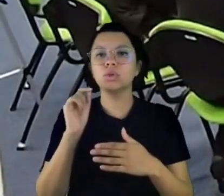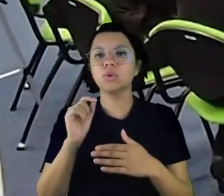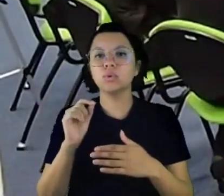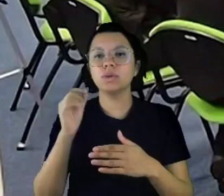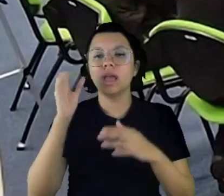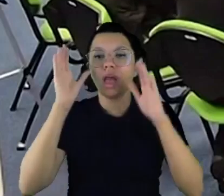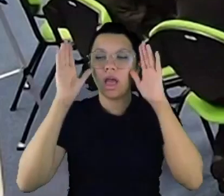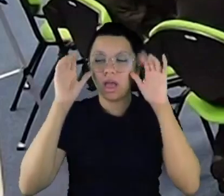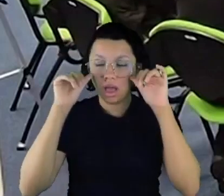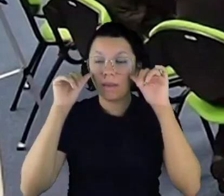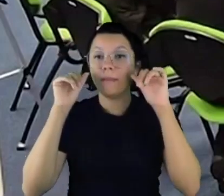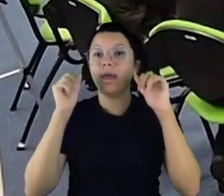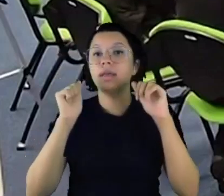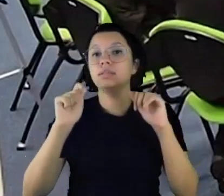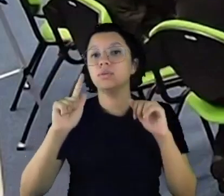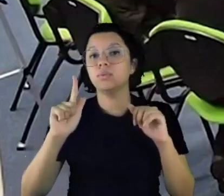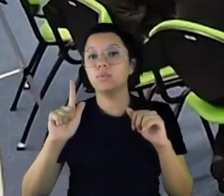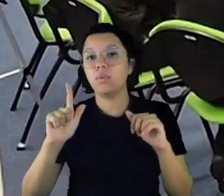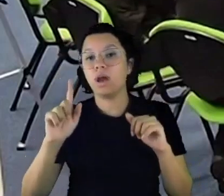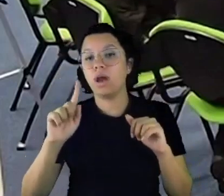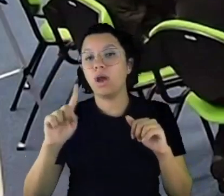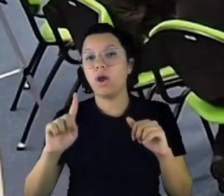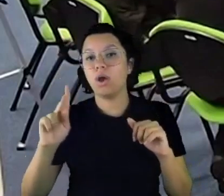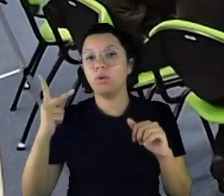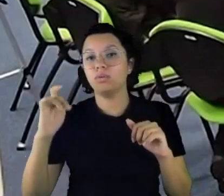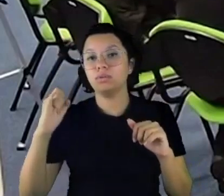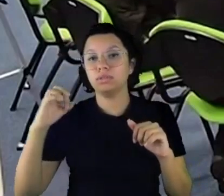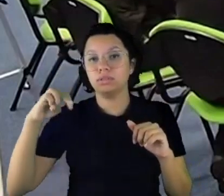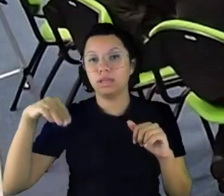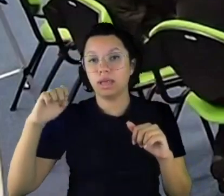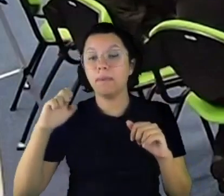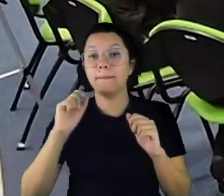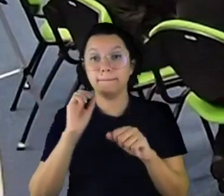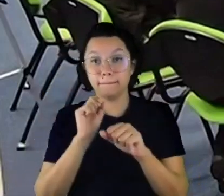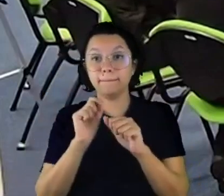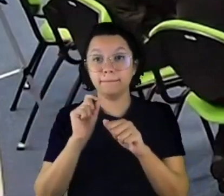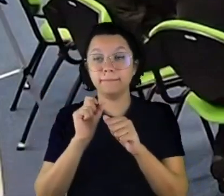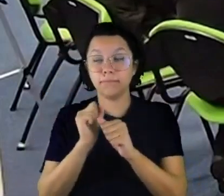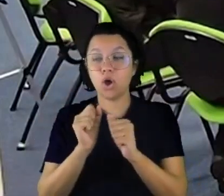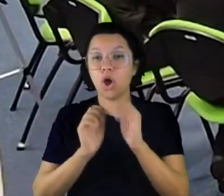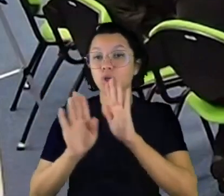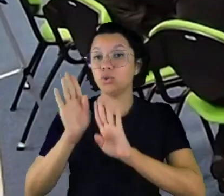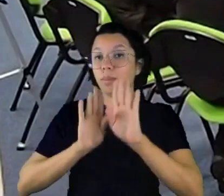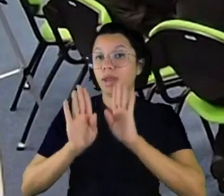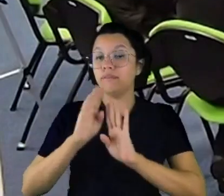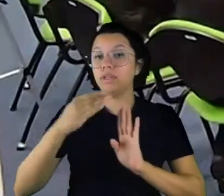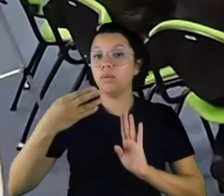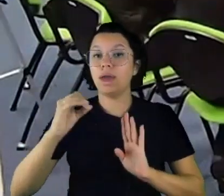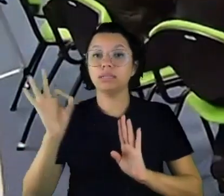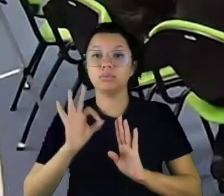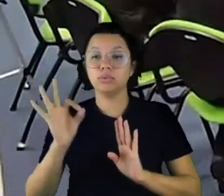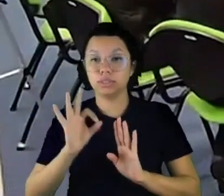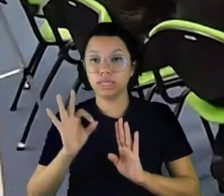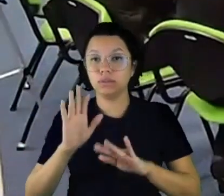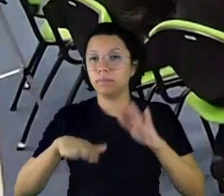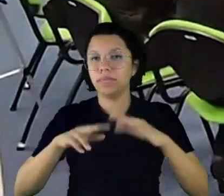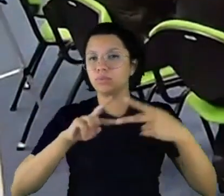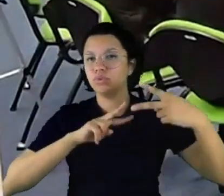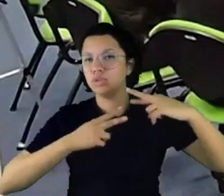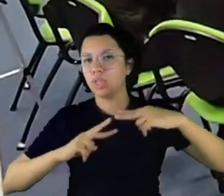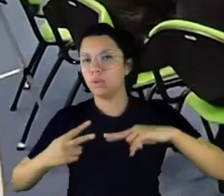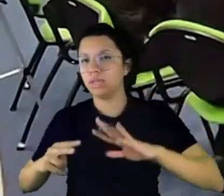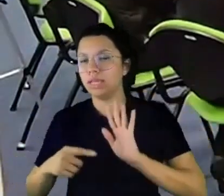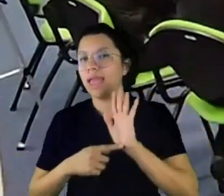ser prevenido em 40% dos casos, mesmo que a sua genética favoreça o surgimento da doença.